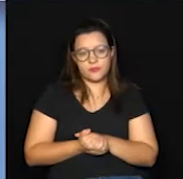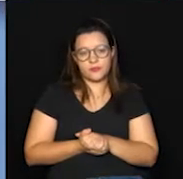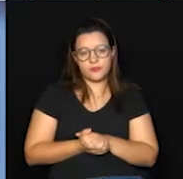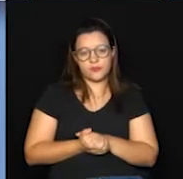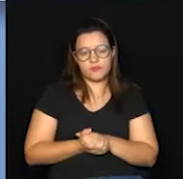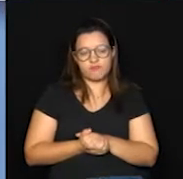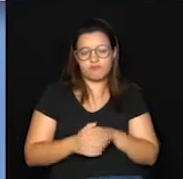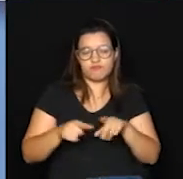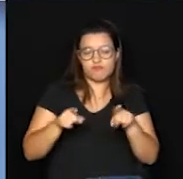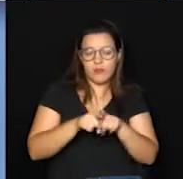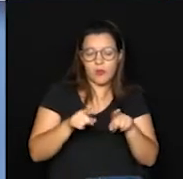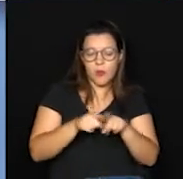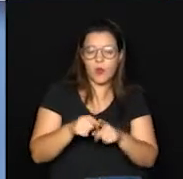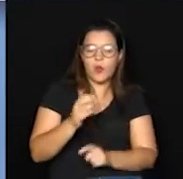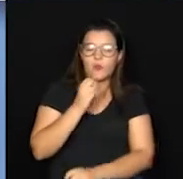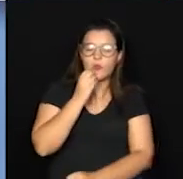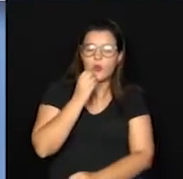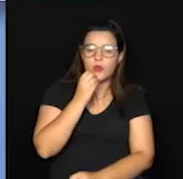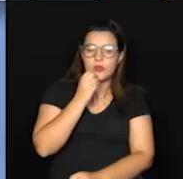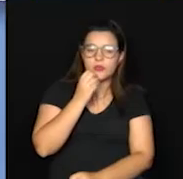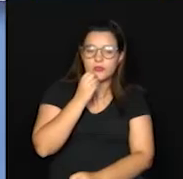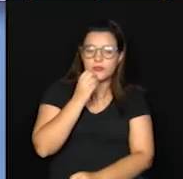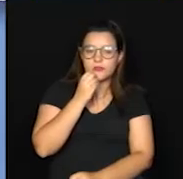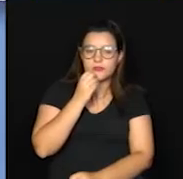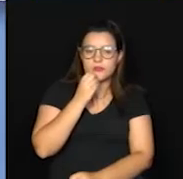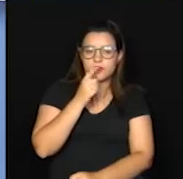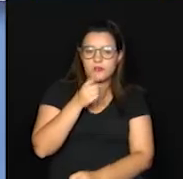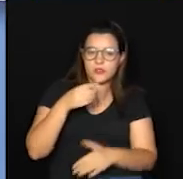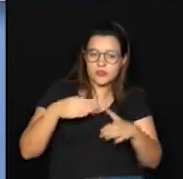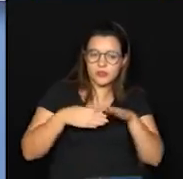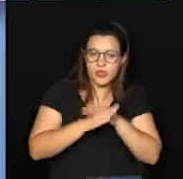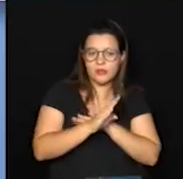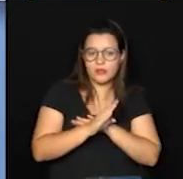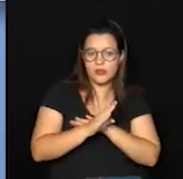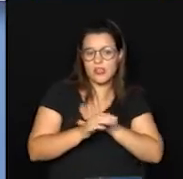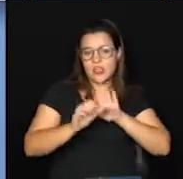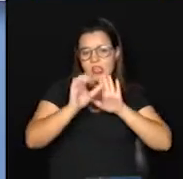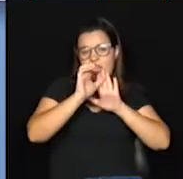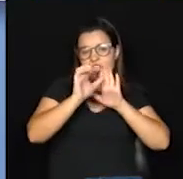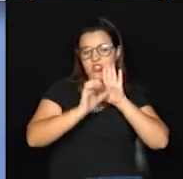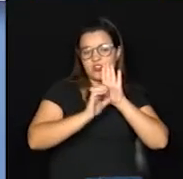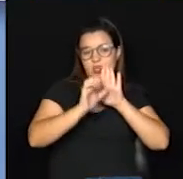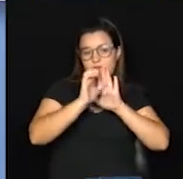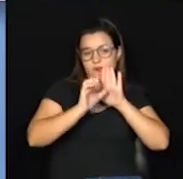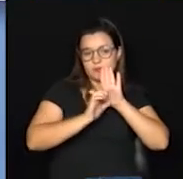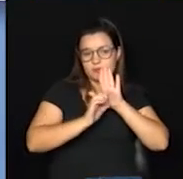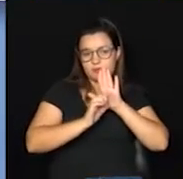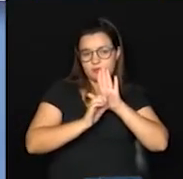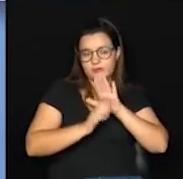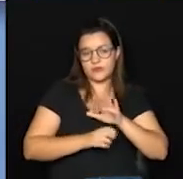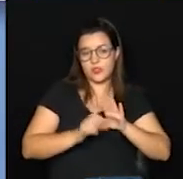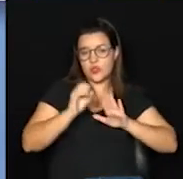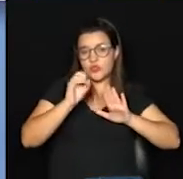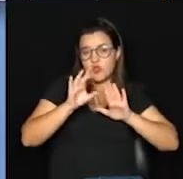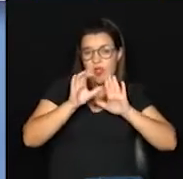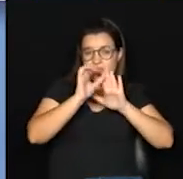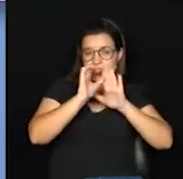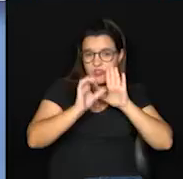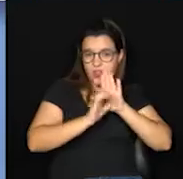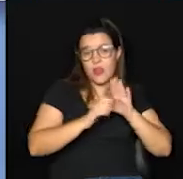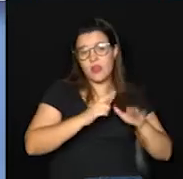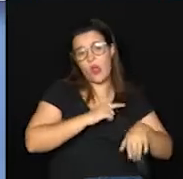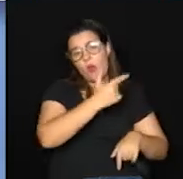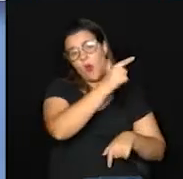www.funarte.gov.br. Também é uma oportunidade. Ali você vai entrar em editais. E nos editais não tem só essas premiações, não.